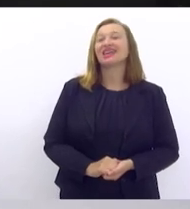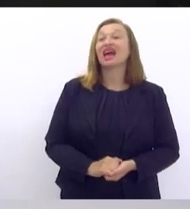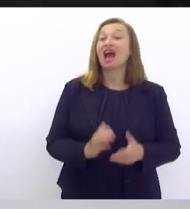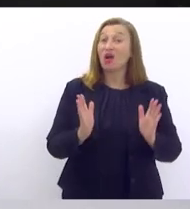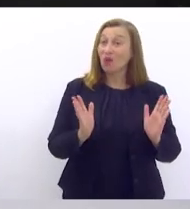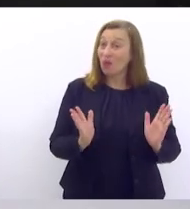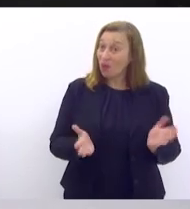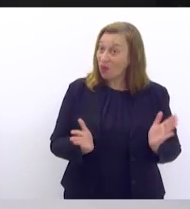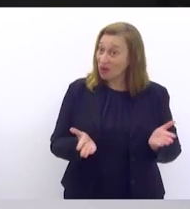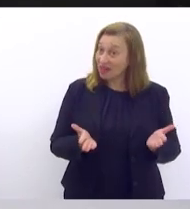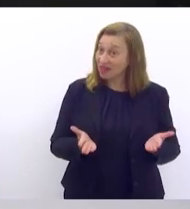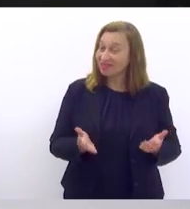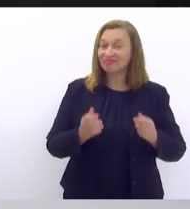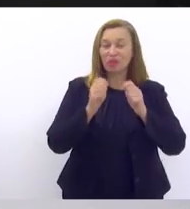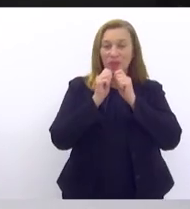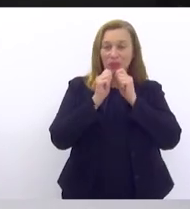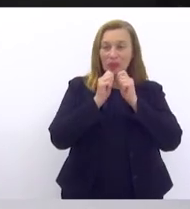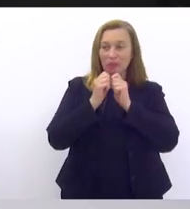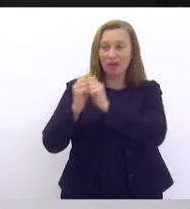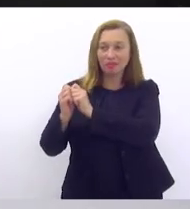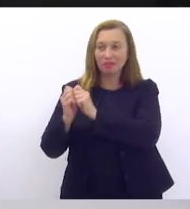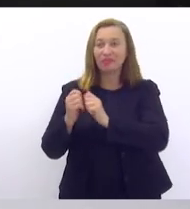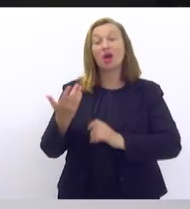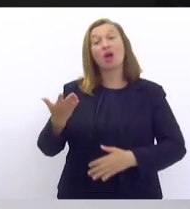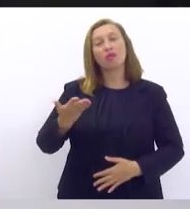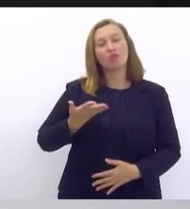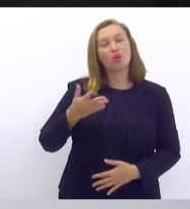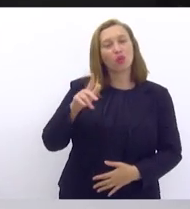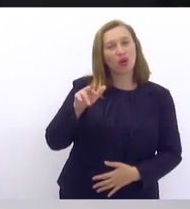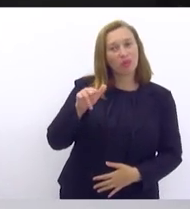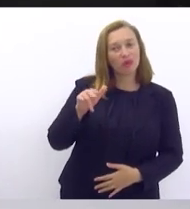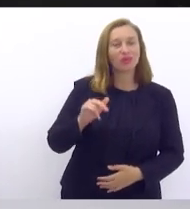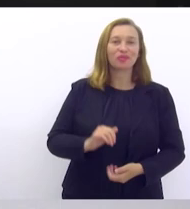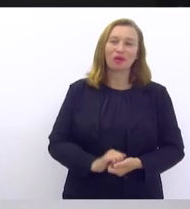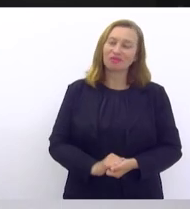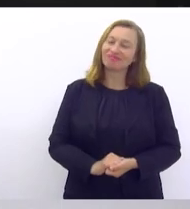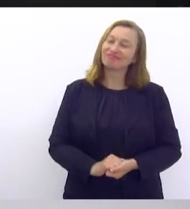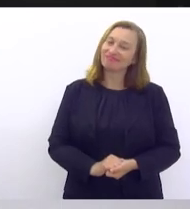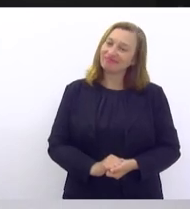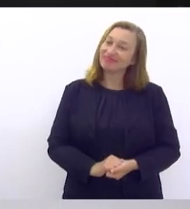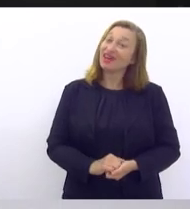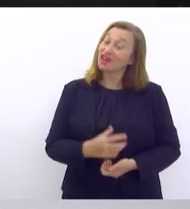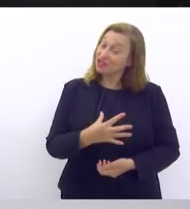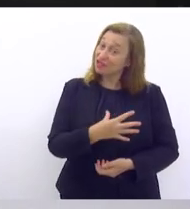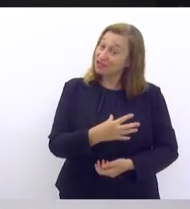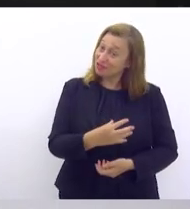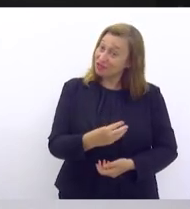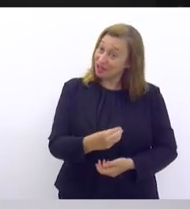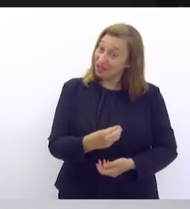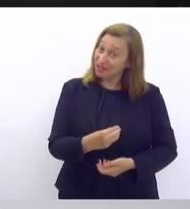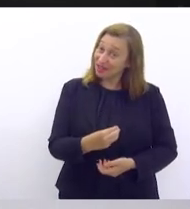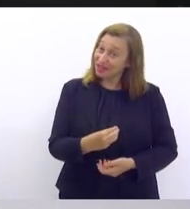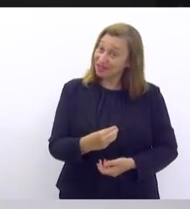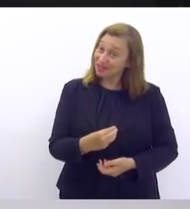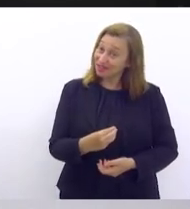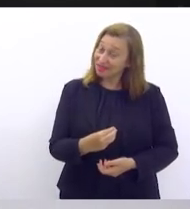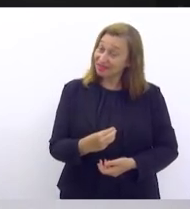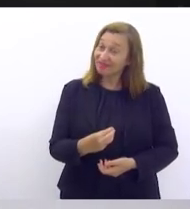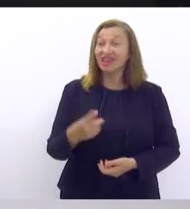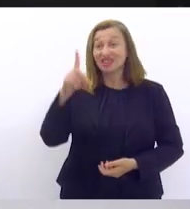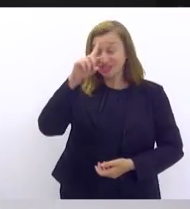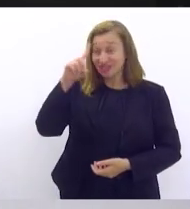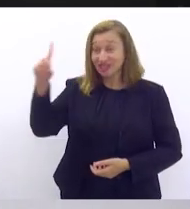Agora eu gostaria de passar a palavra ao meu irmão querido, também filho desta renovação carismática